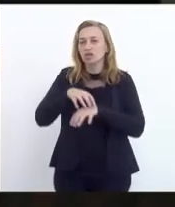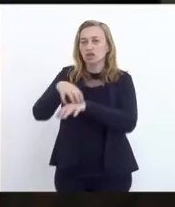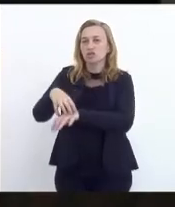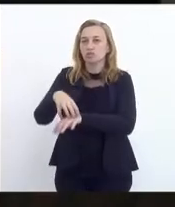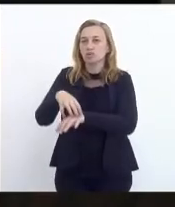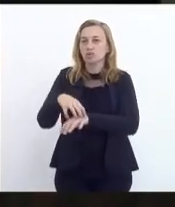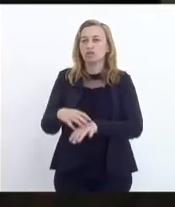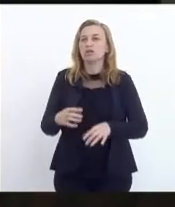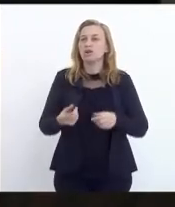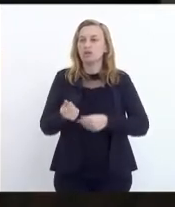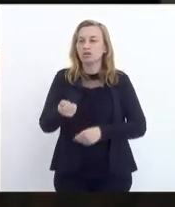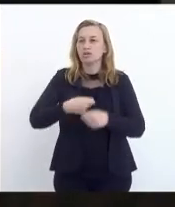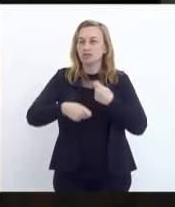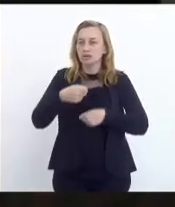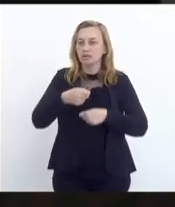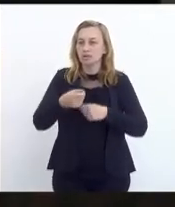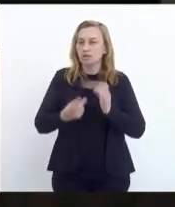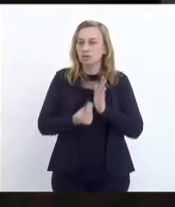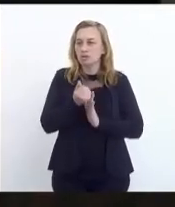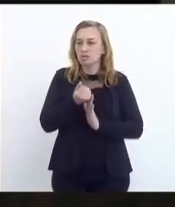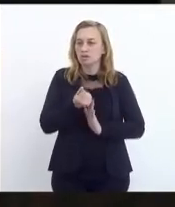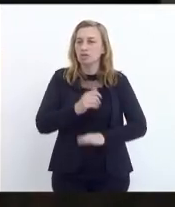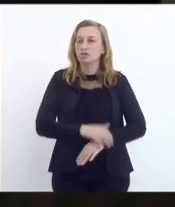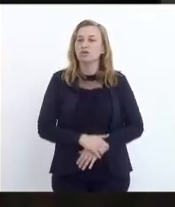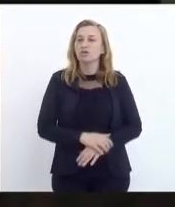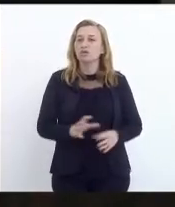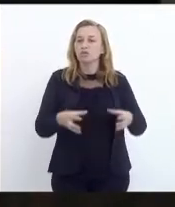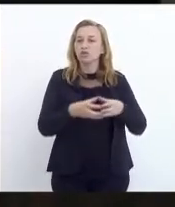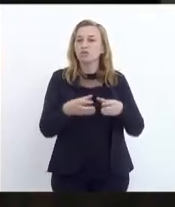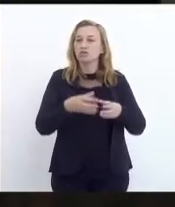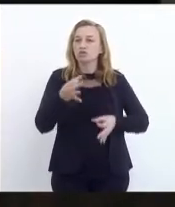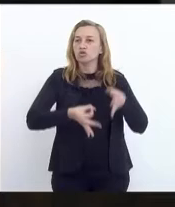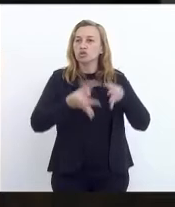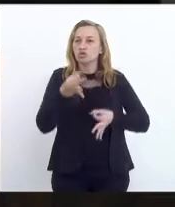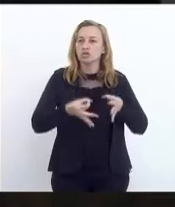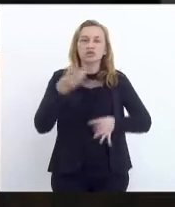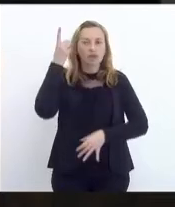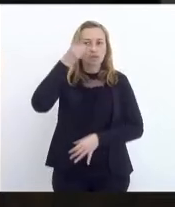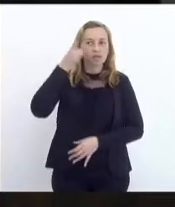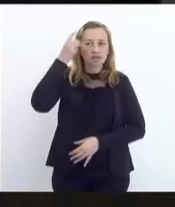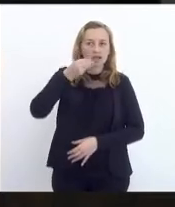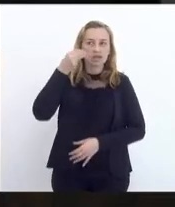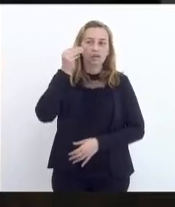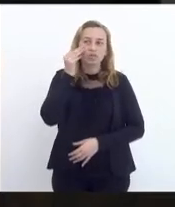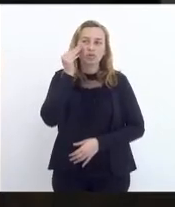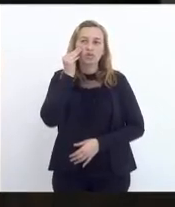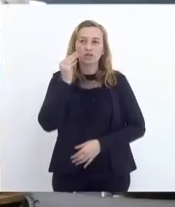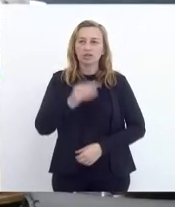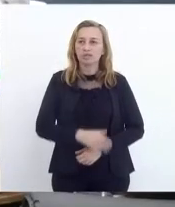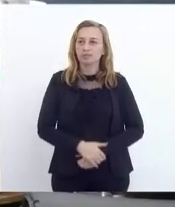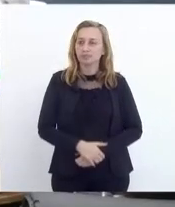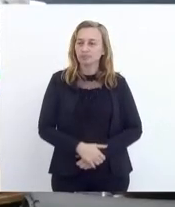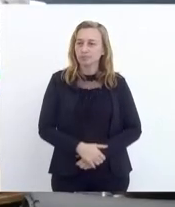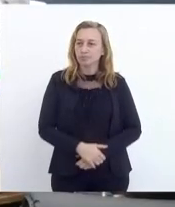e Orçamento. Para emitir parecer pela Comissão de Constituição e Justiça, a deputada Mônica Francisco.